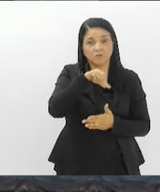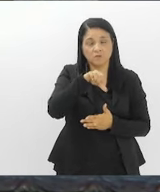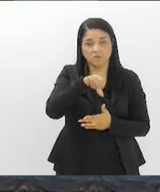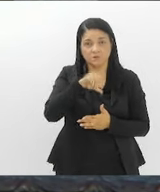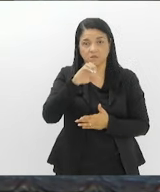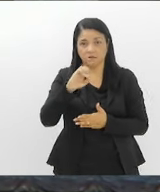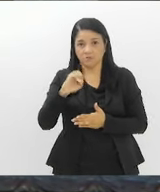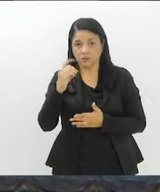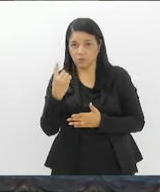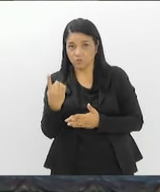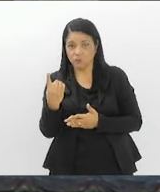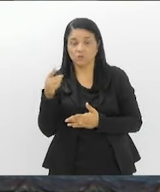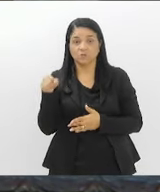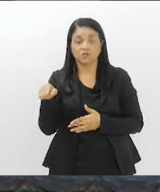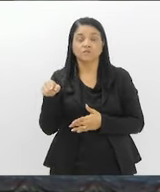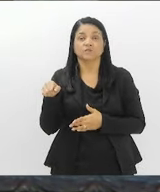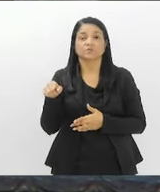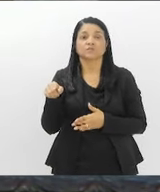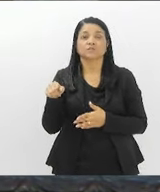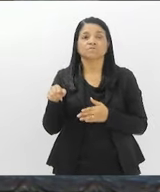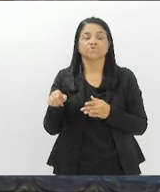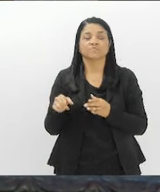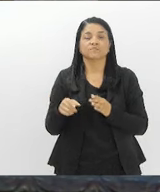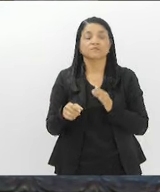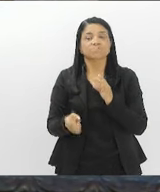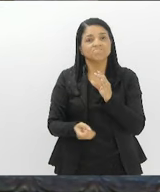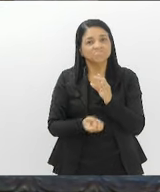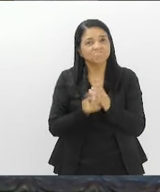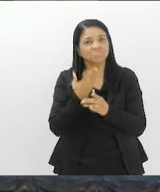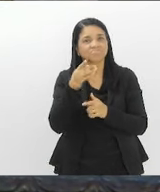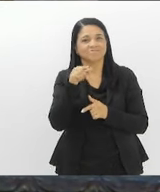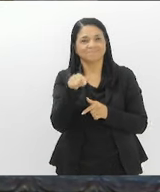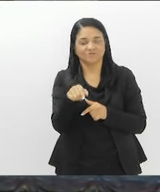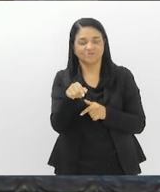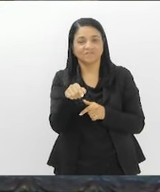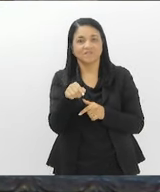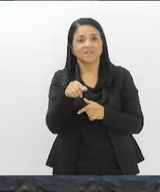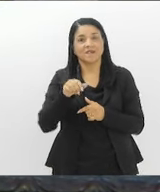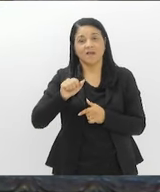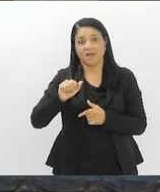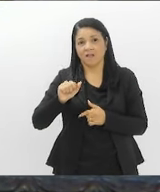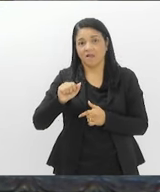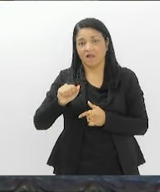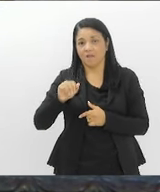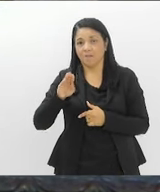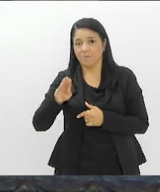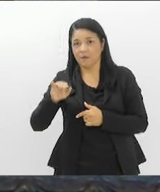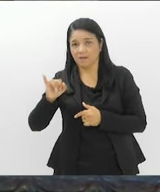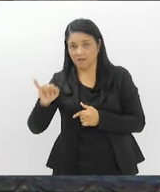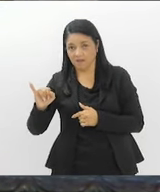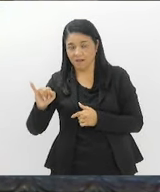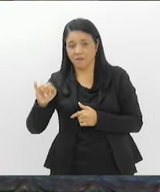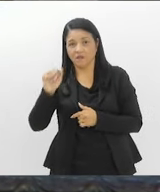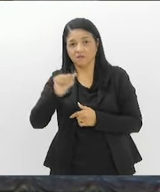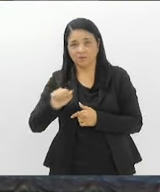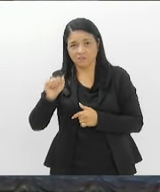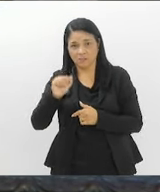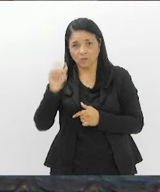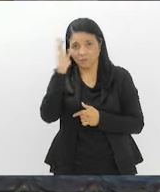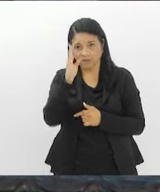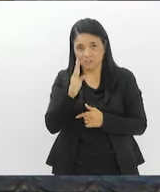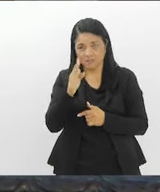Edmundo Bittencourt. E, para se ter uma ideia, a ABI, a Associação Brasileira de Imprensa, foi